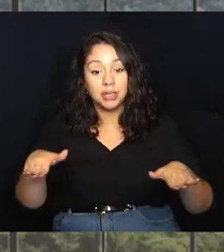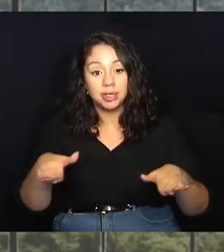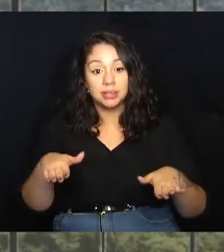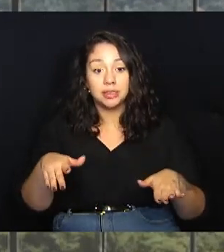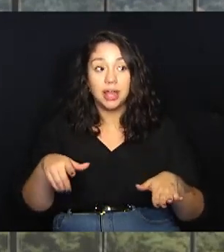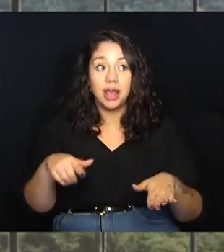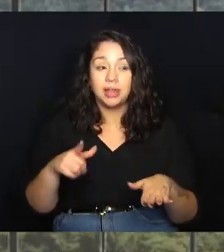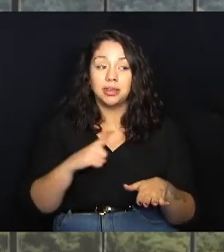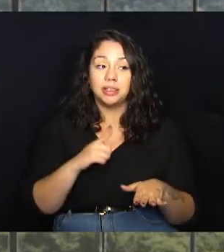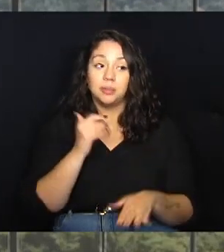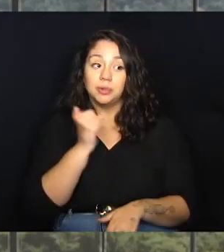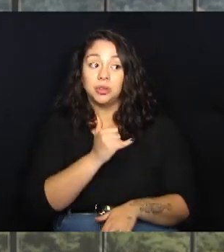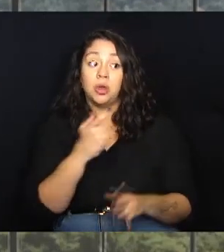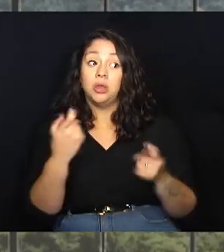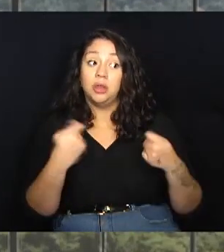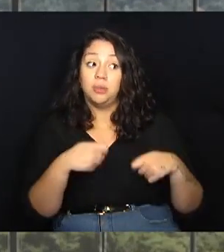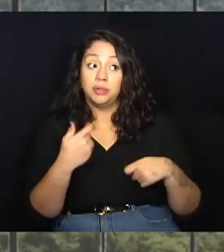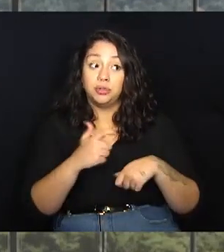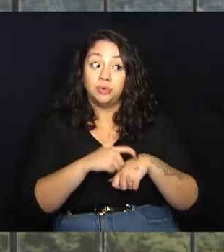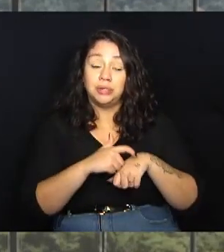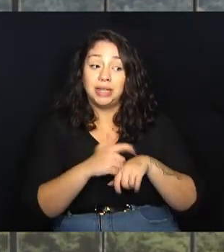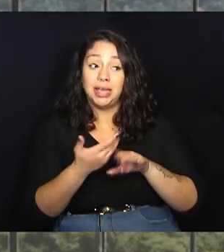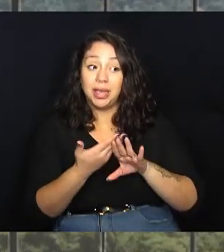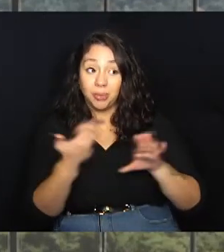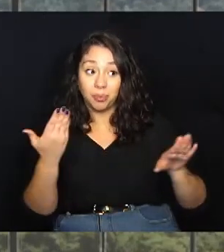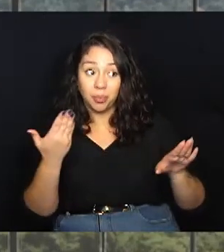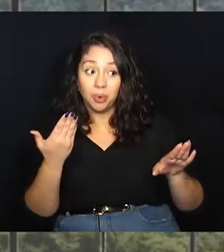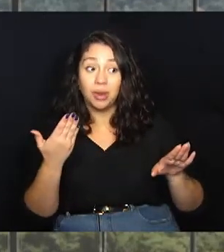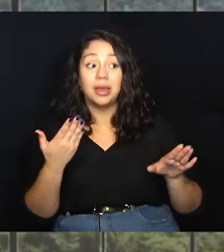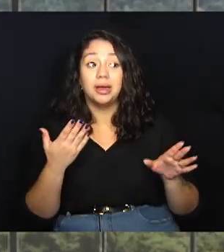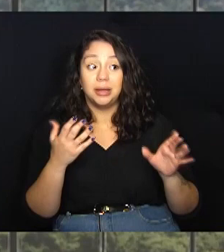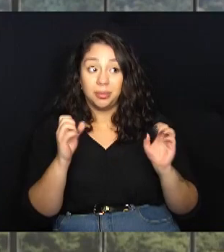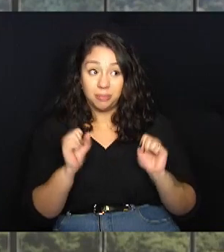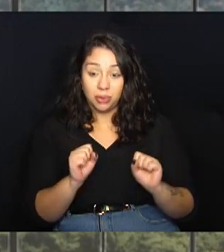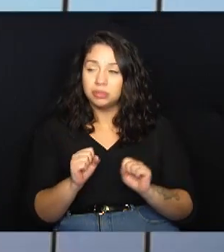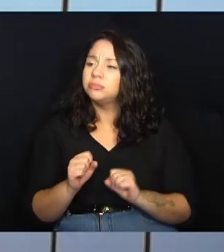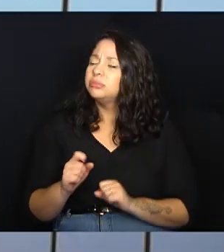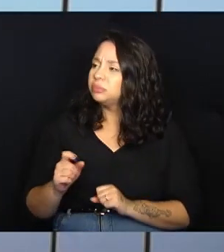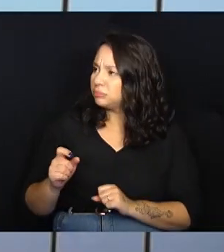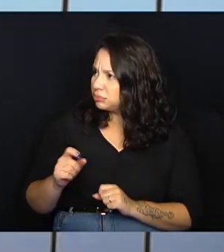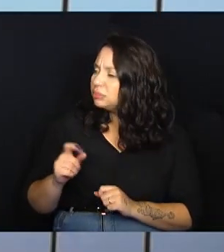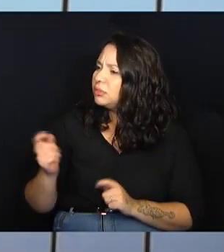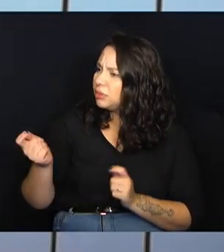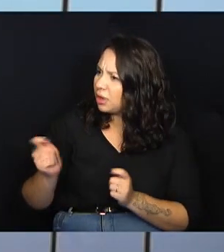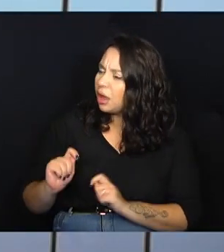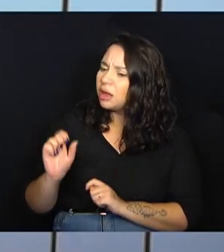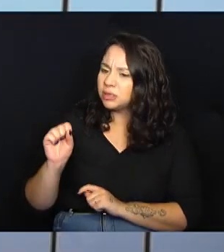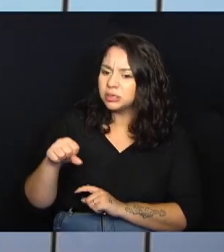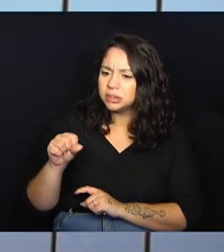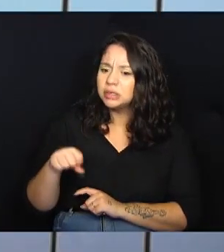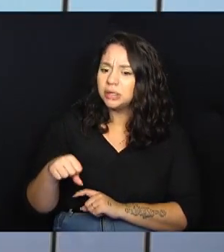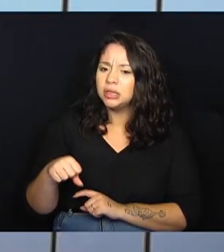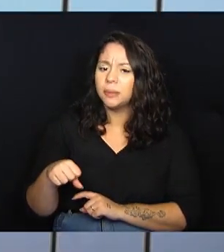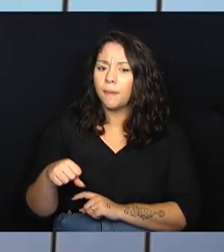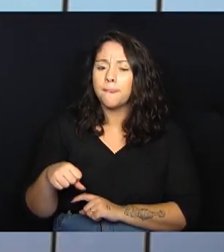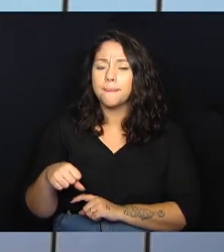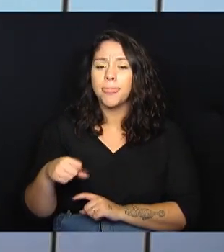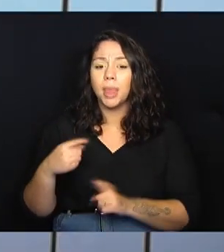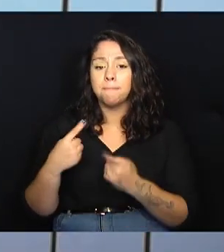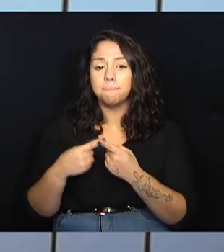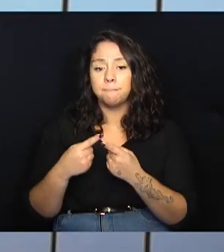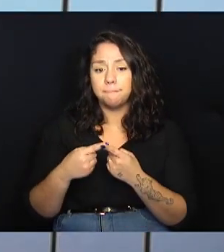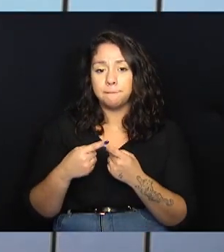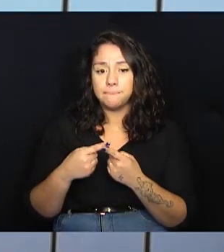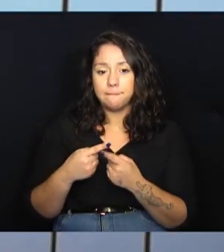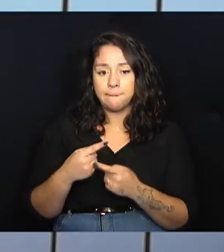de um tempo, eu volto depois. É possível fazer isso? É possível, sim. Até porque quando